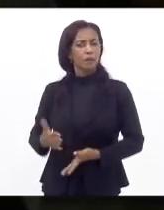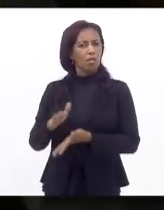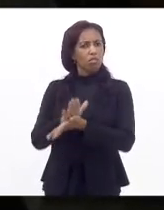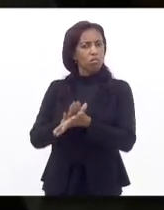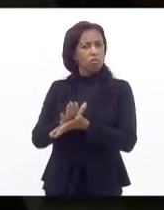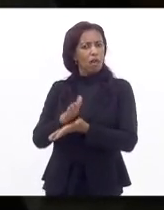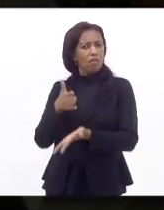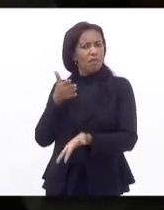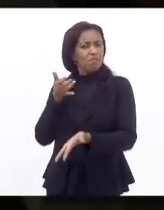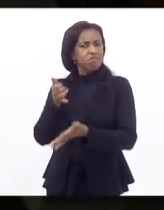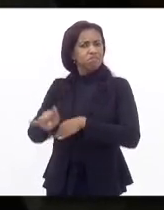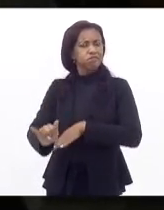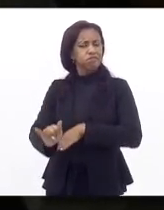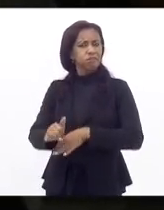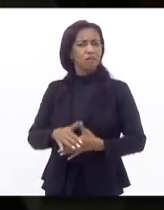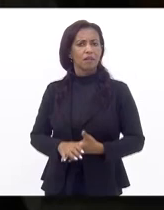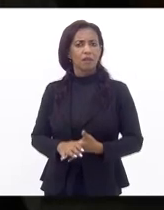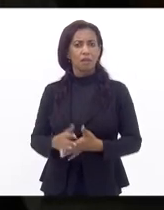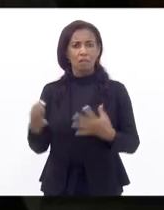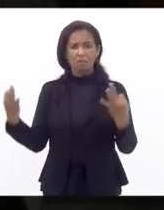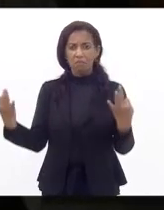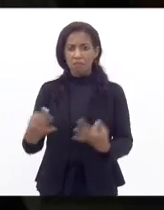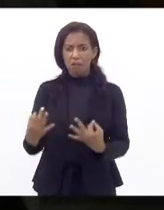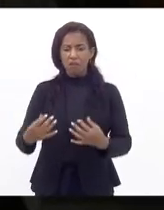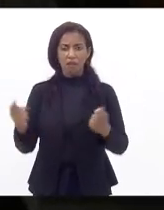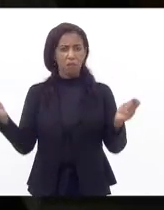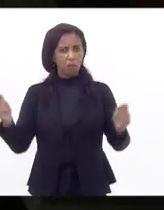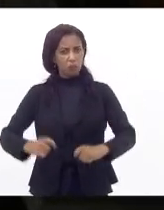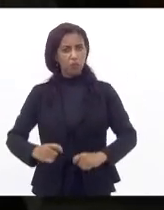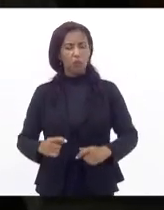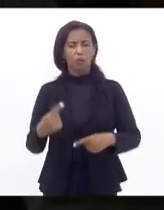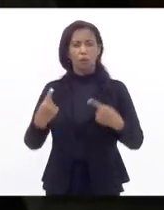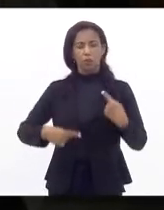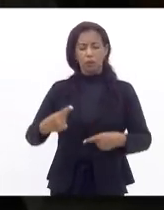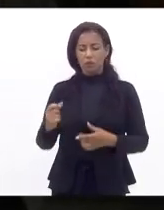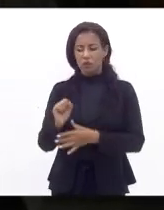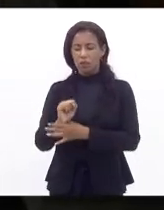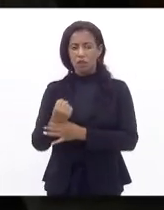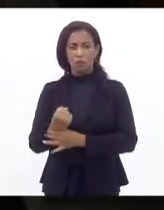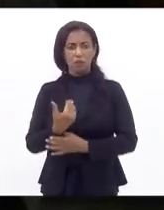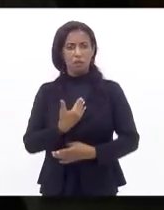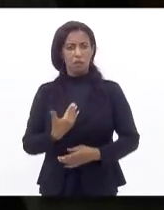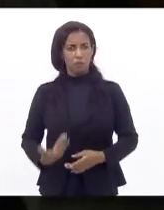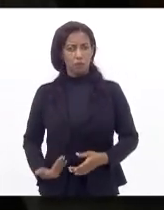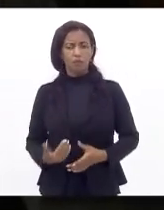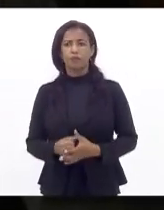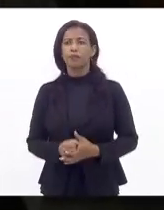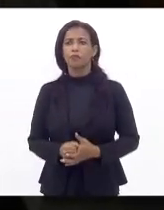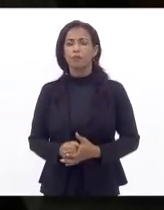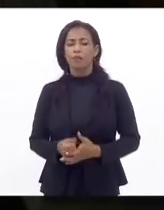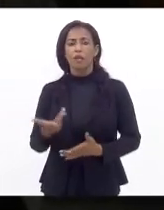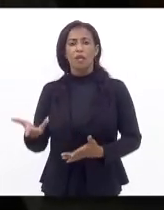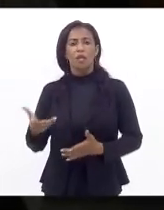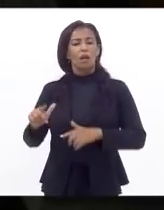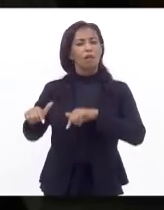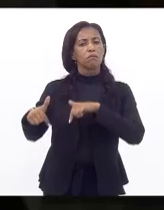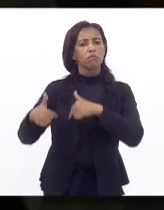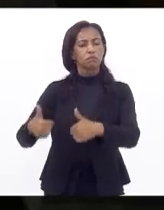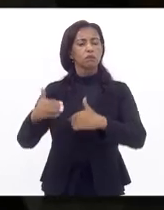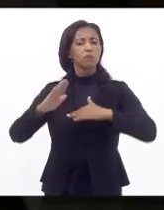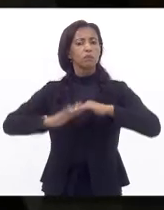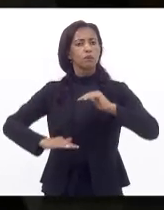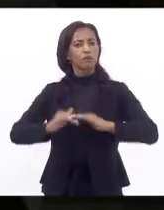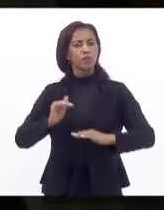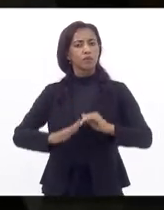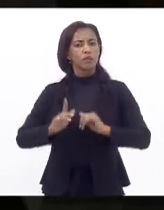mais equivocado. É perfeitamente possível uma política de segurança pública e a atuação profissional